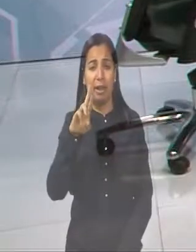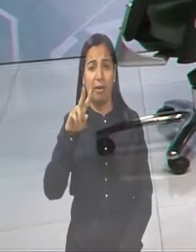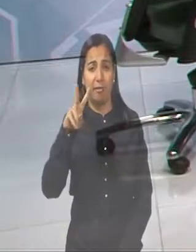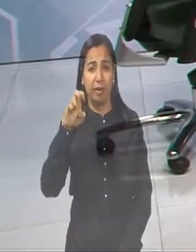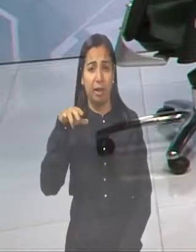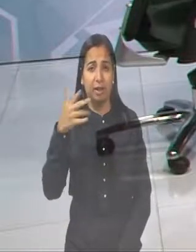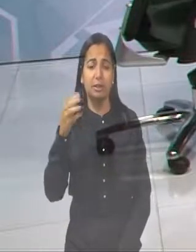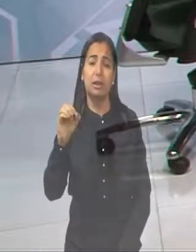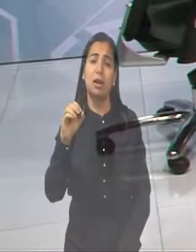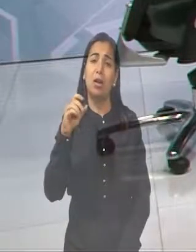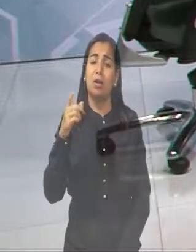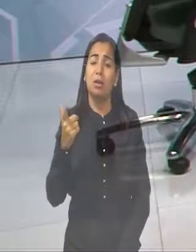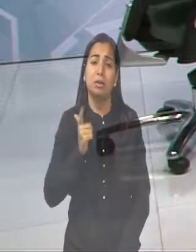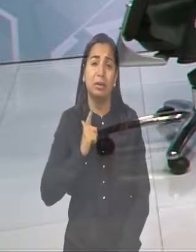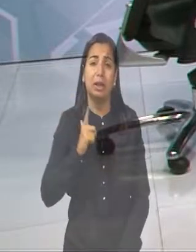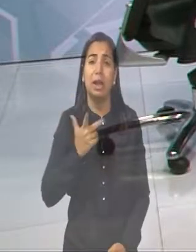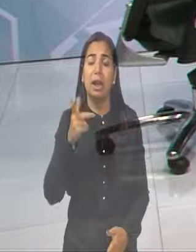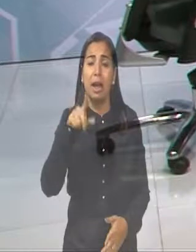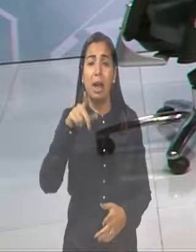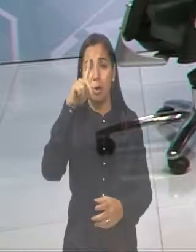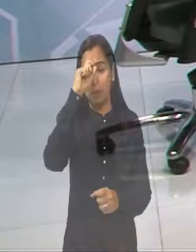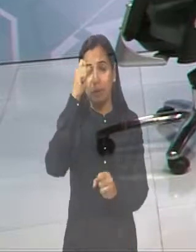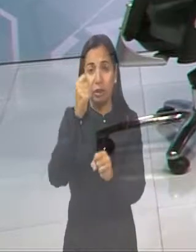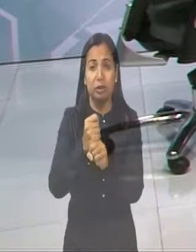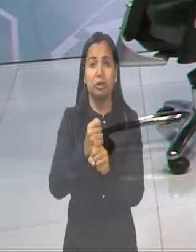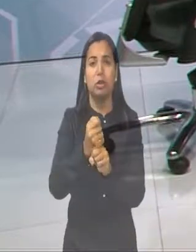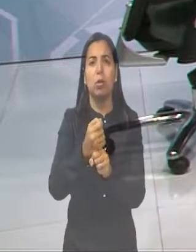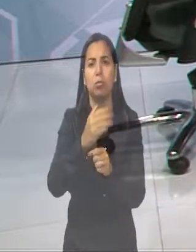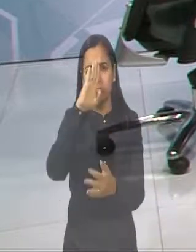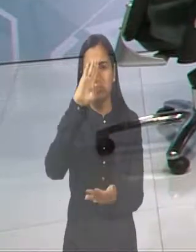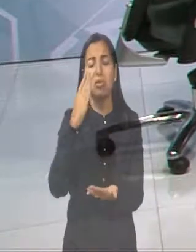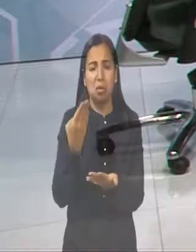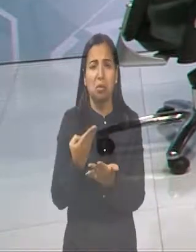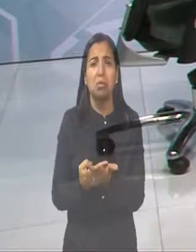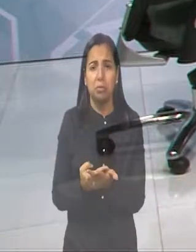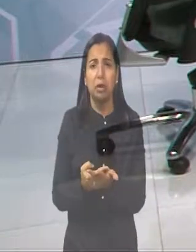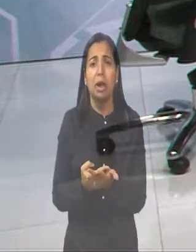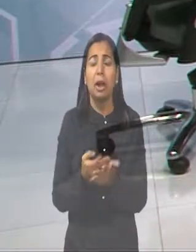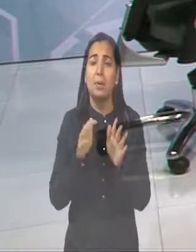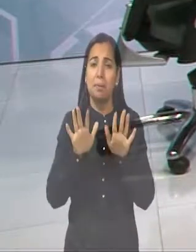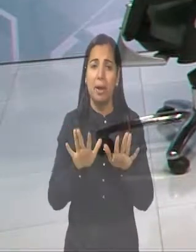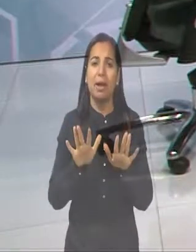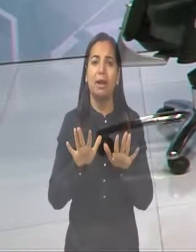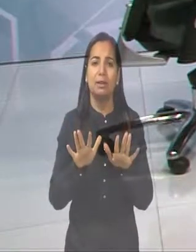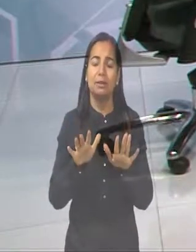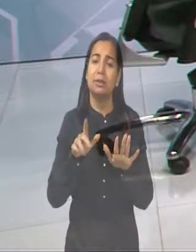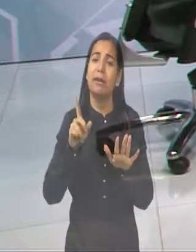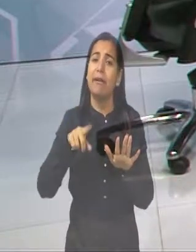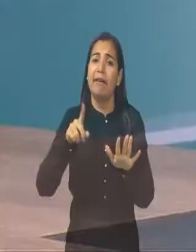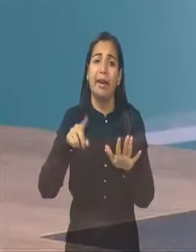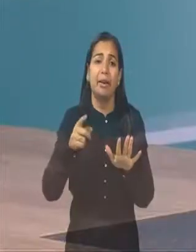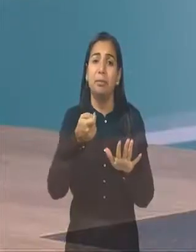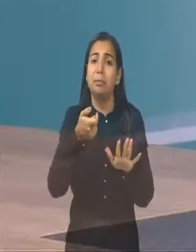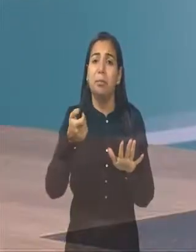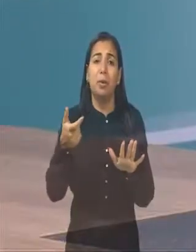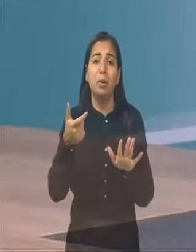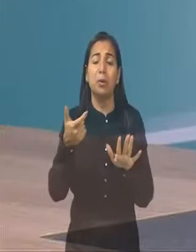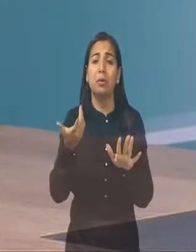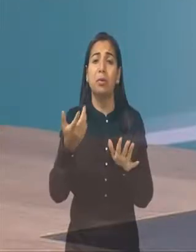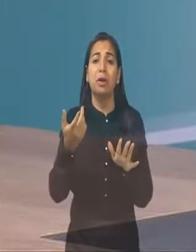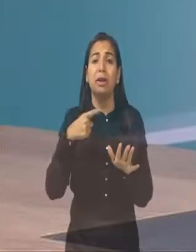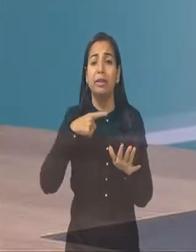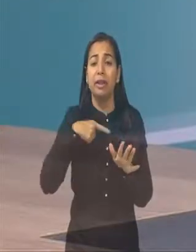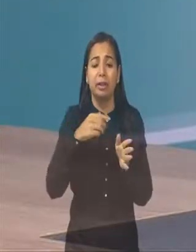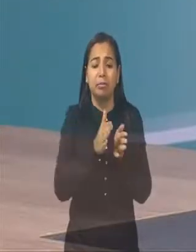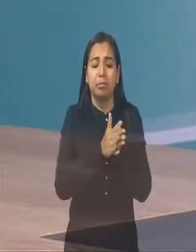de fazer uma gestão confiável, mas isso é uma medida pouco eficaz. Ela tem um tempo